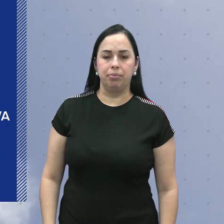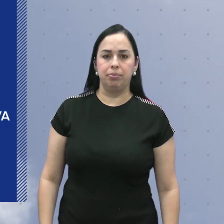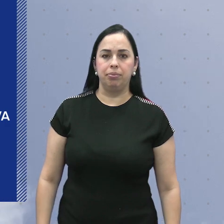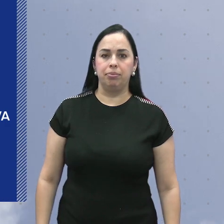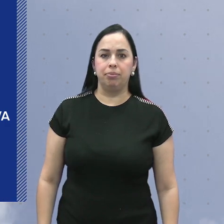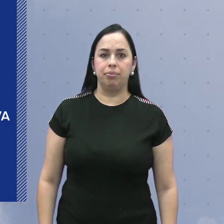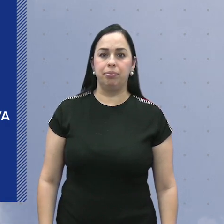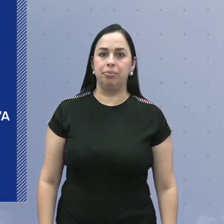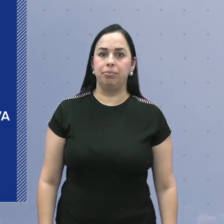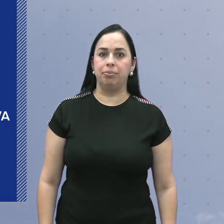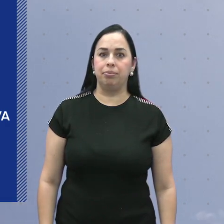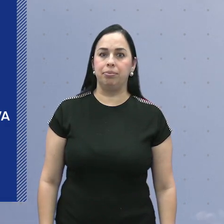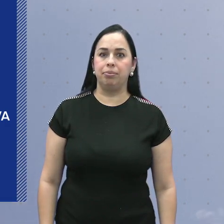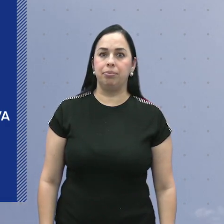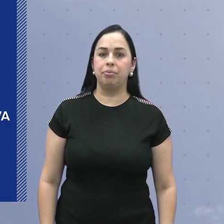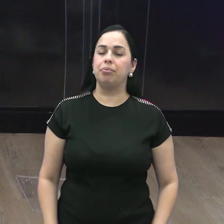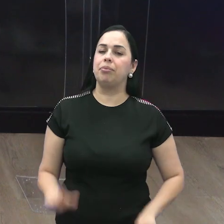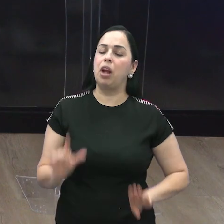graus.